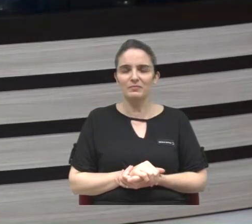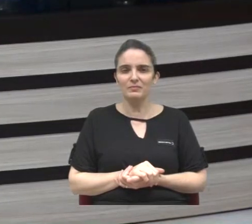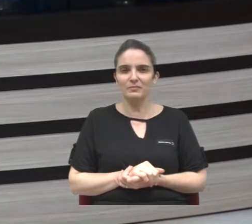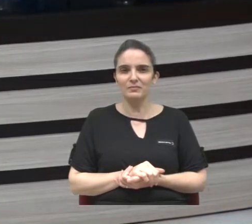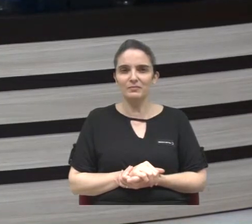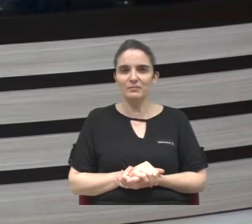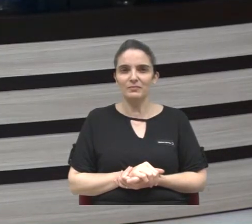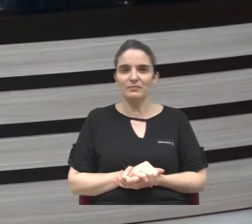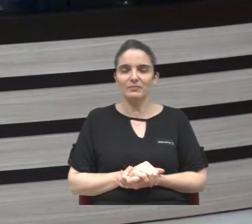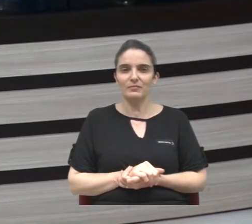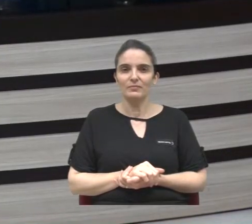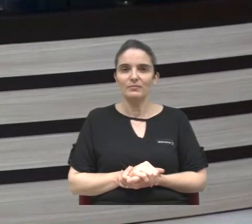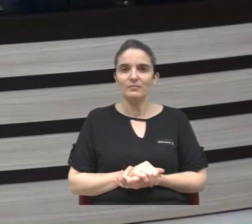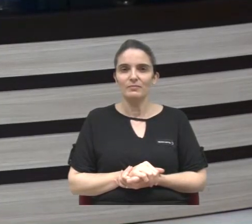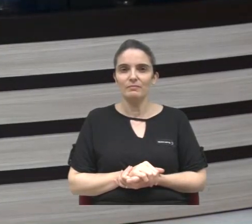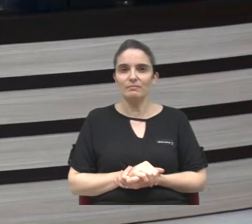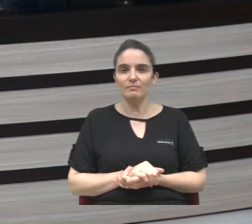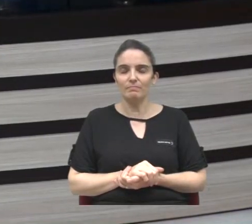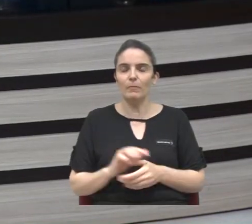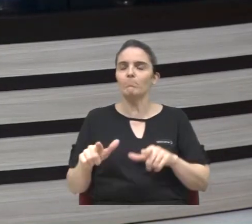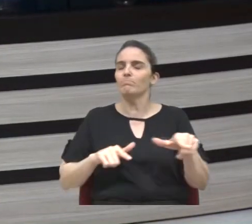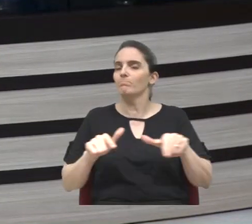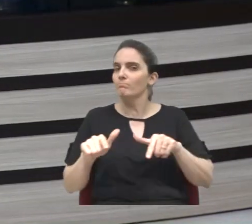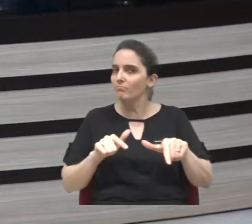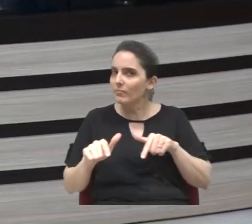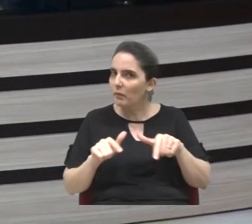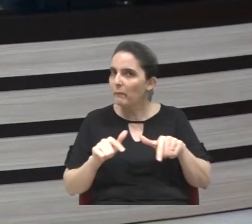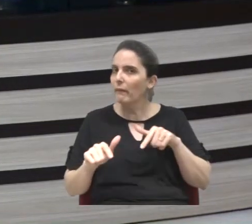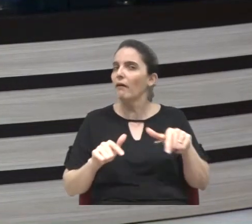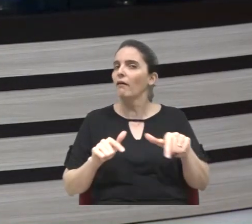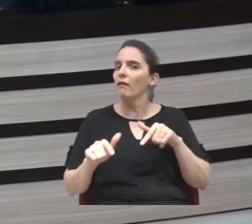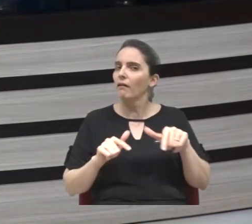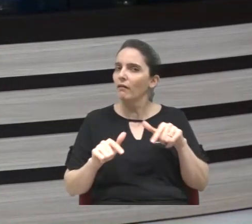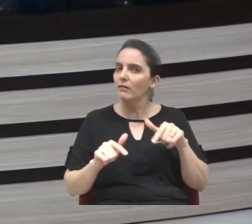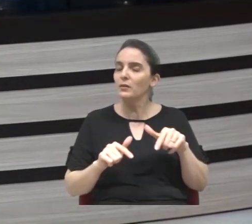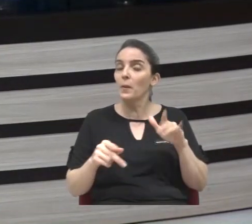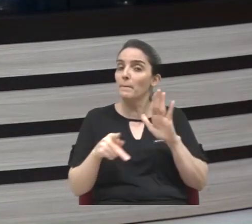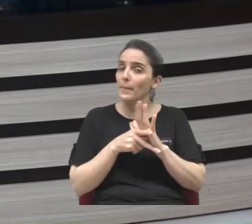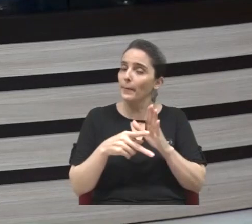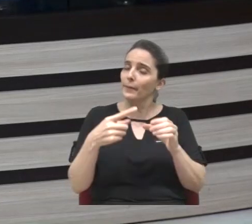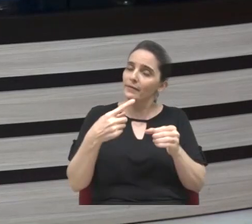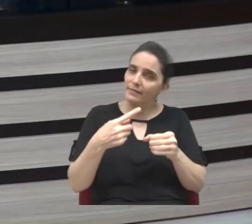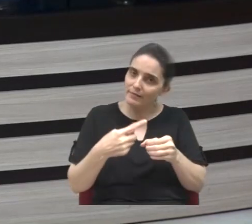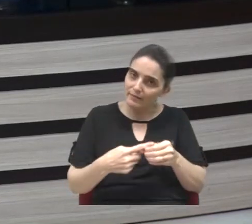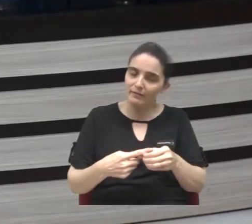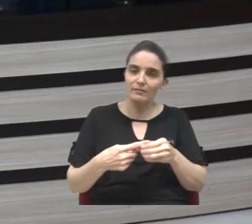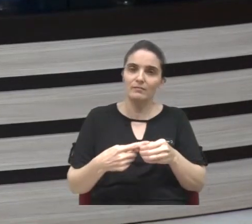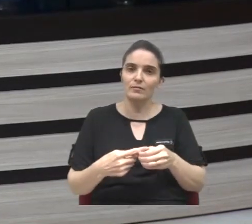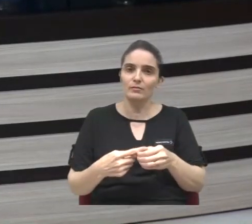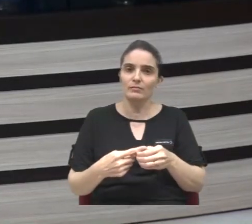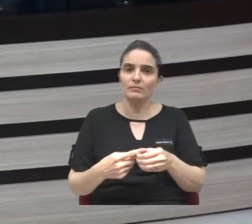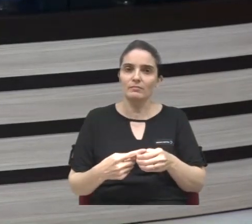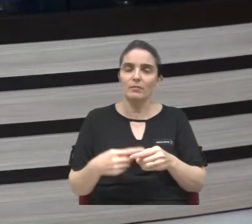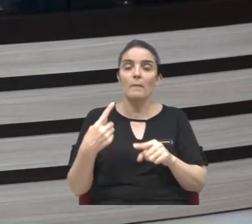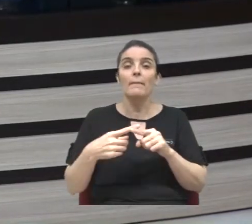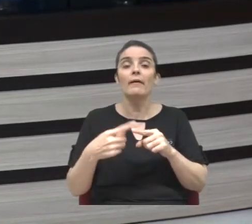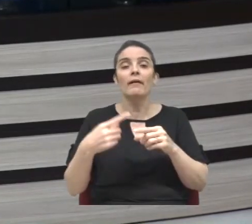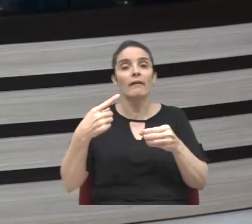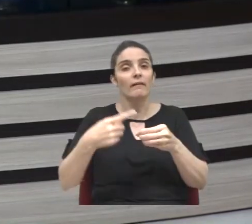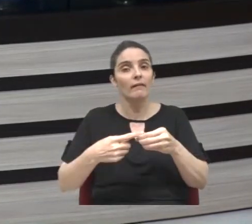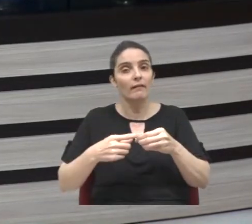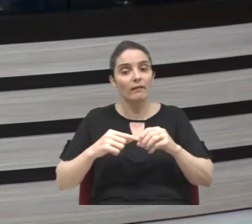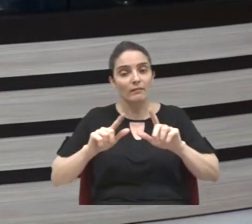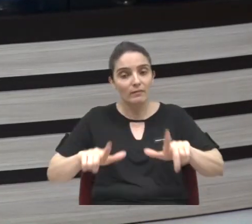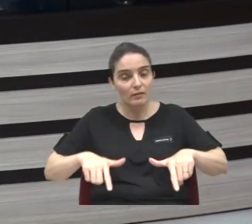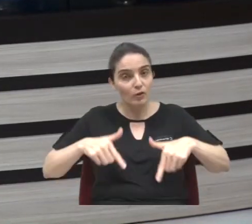É fruto de um trabalho da cidade que se empenhou em eleger o deputado Miguel